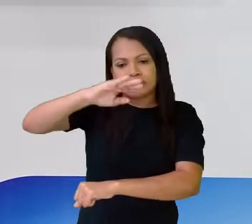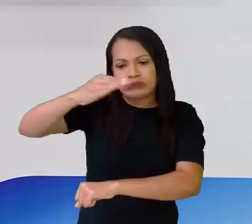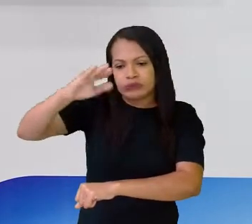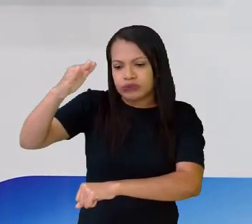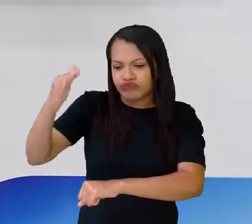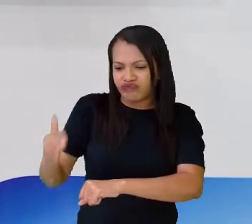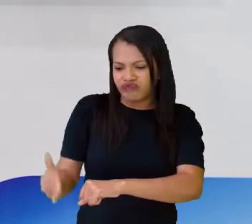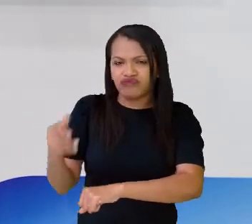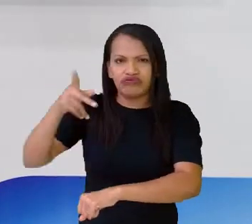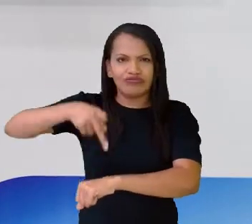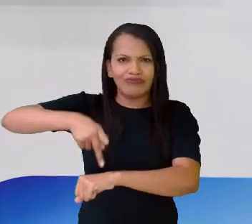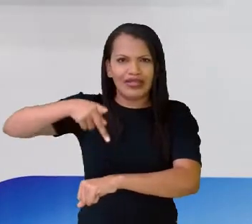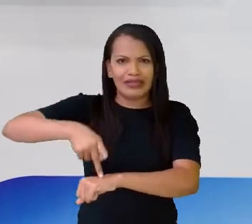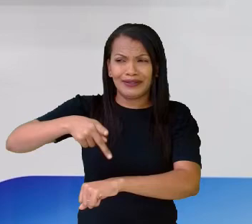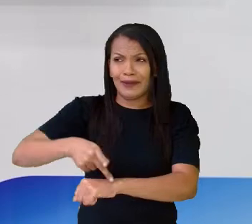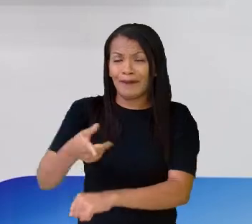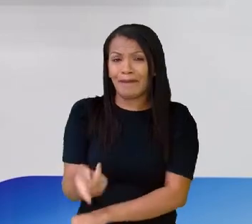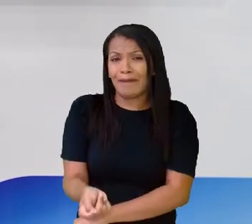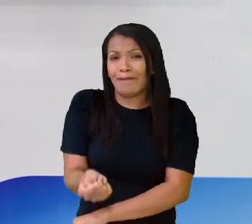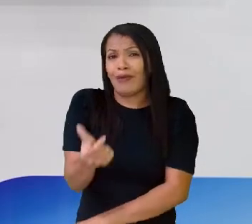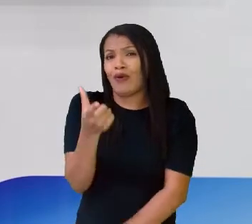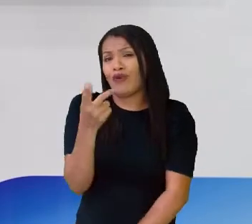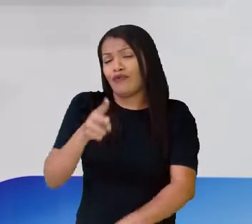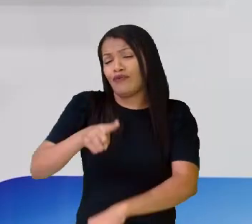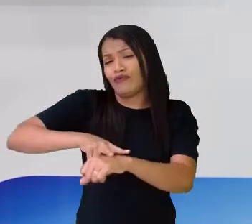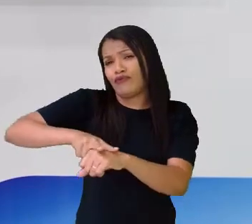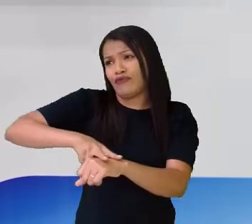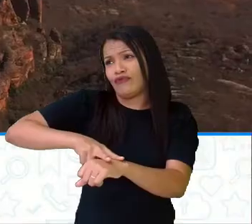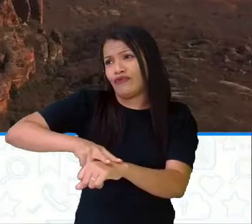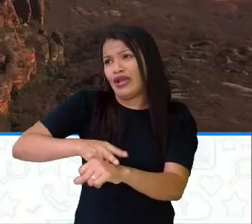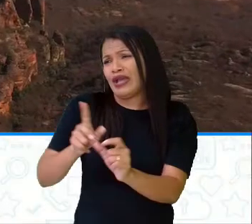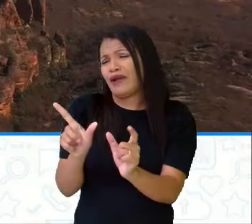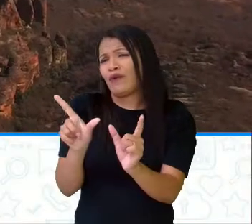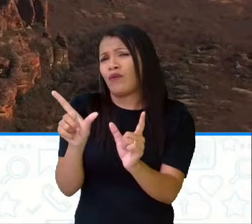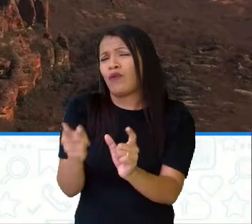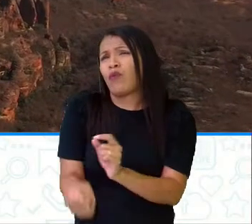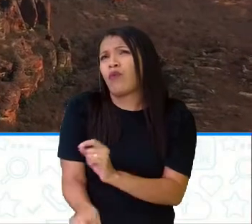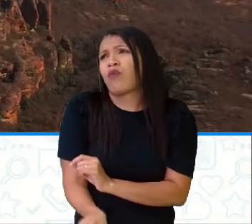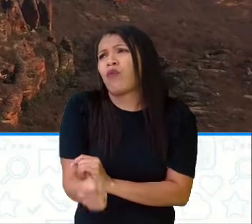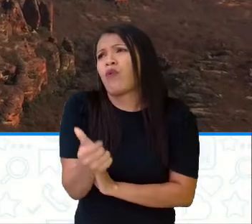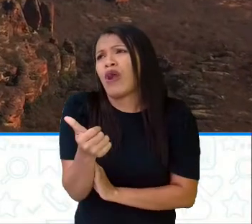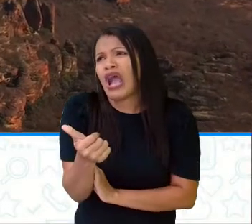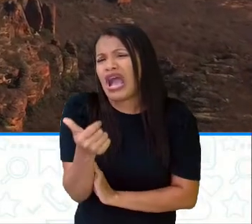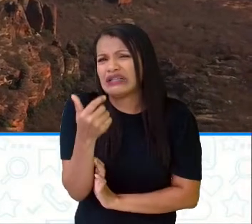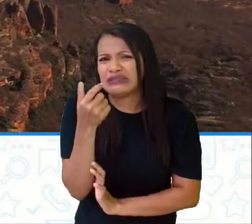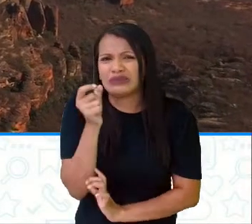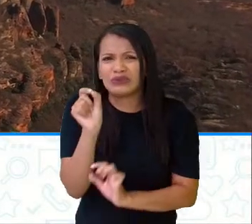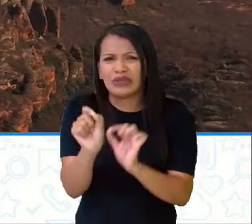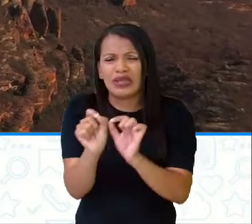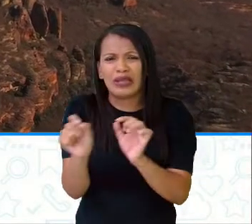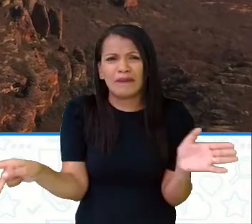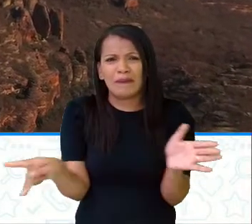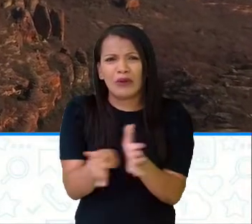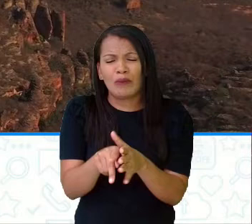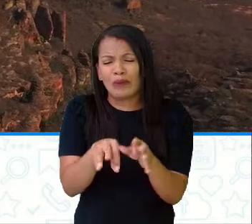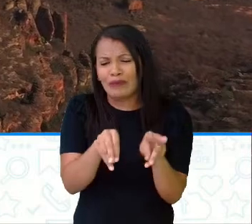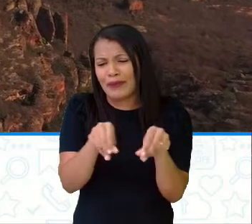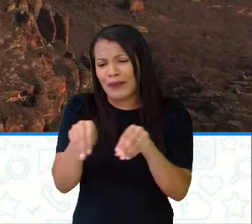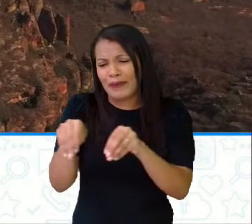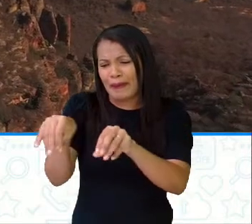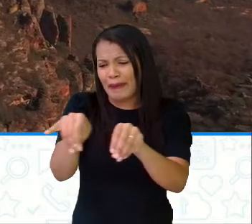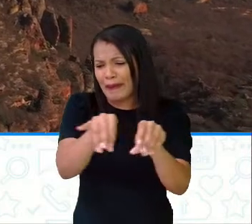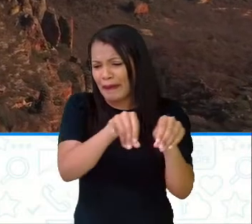como a gente viu lá, né? No lago aqui, a vegetação está quase se assemelhando à própria terra, uma